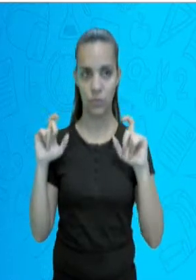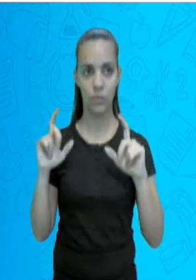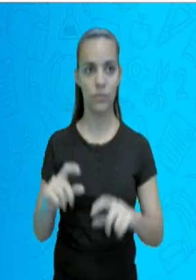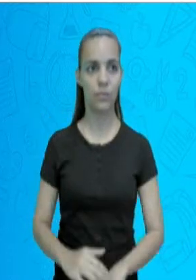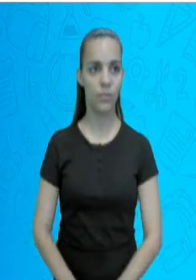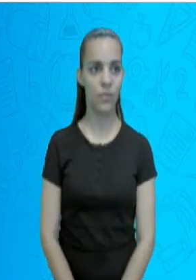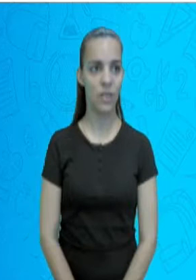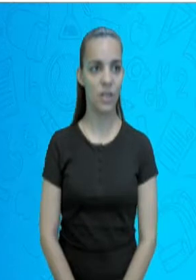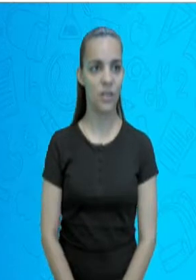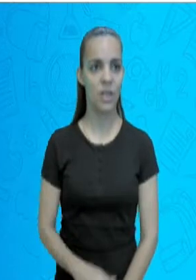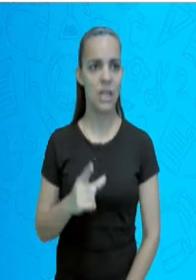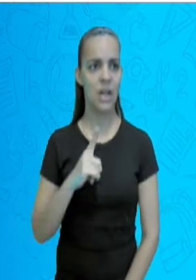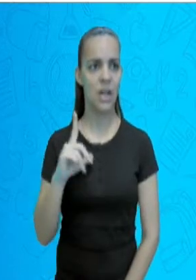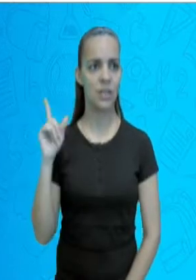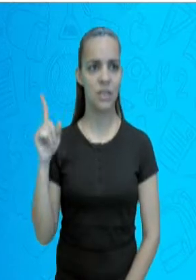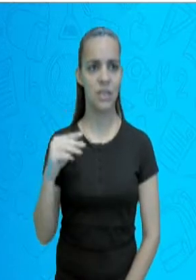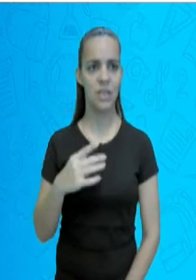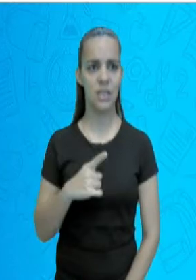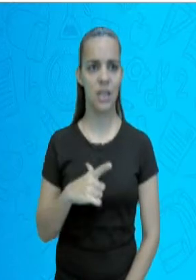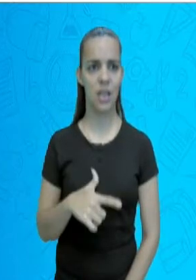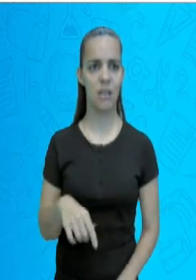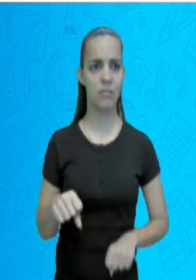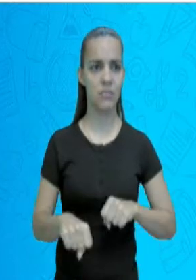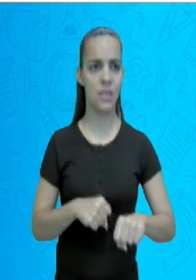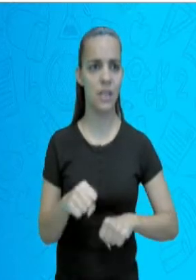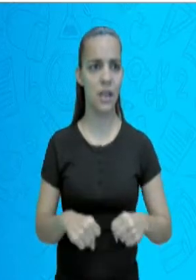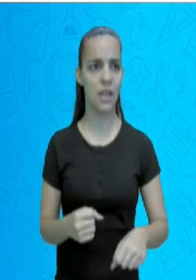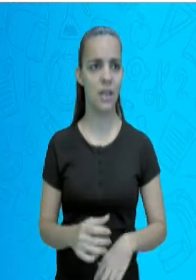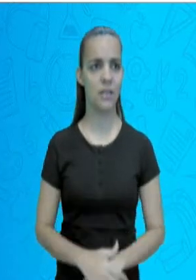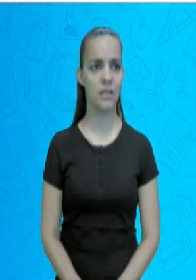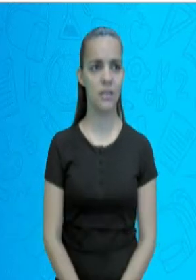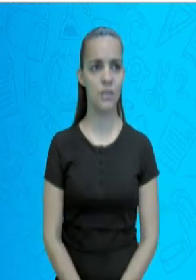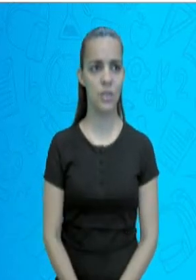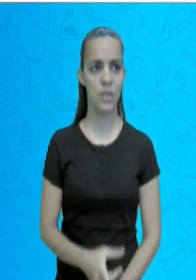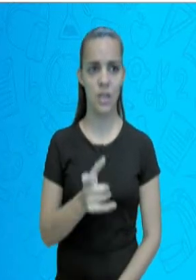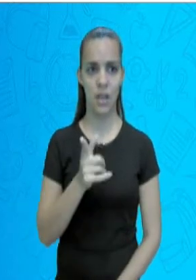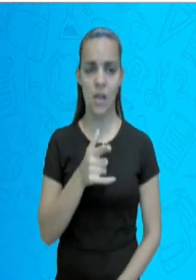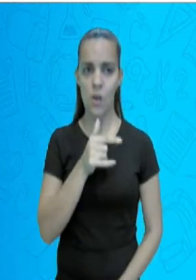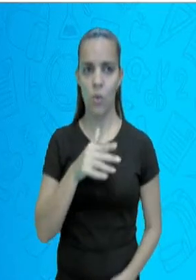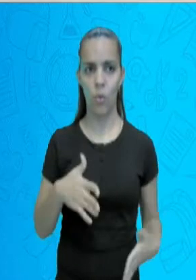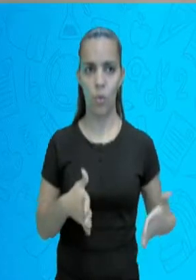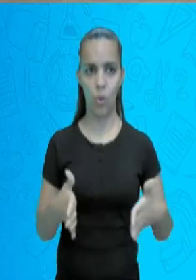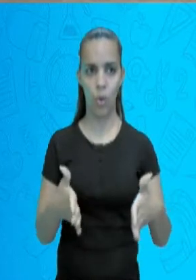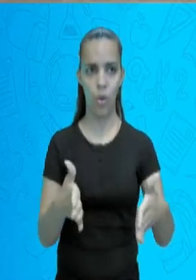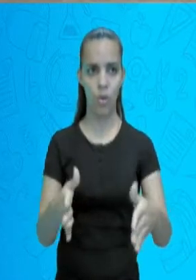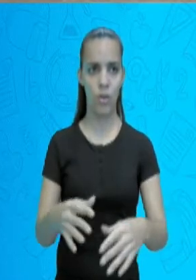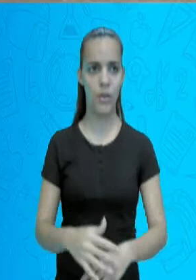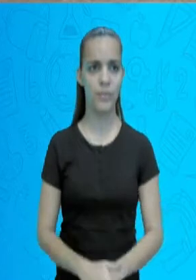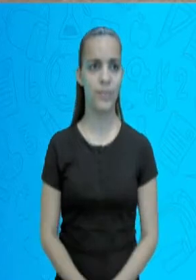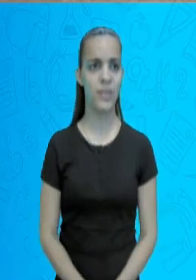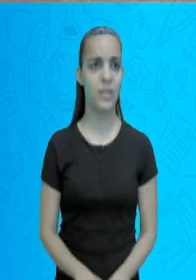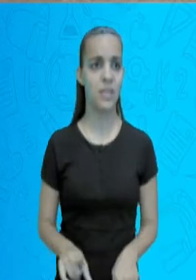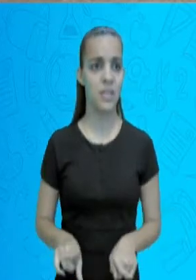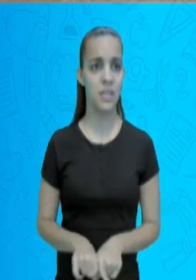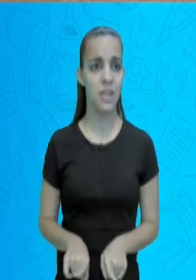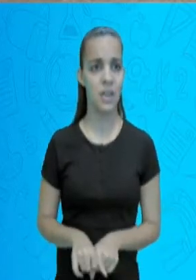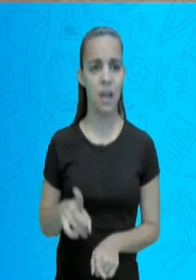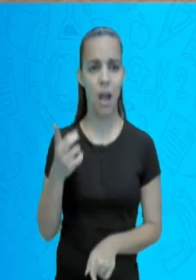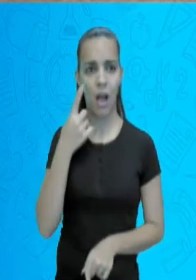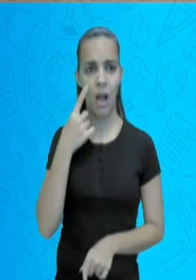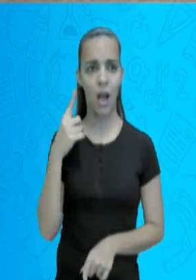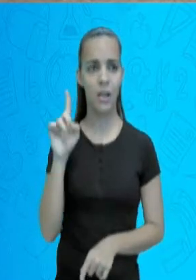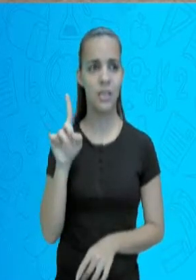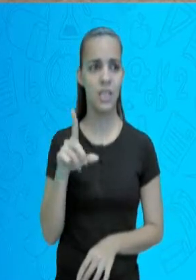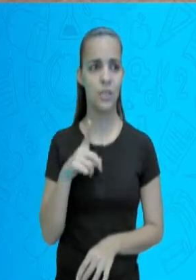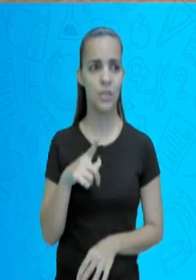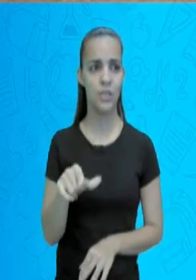fundo nós temos barcos e aqui na frente nós temos a bicicleta. E aqui em um